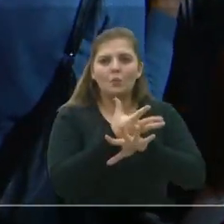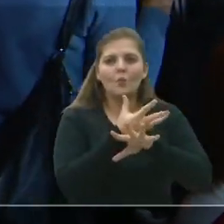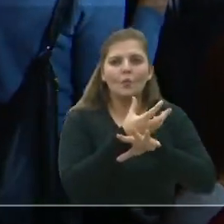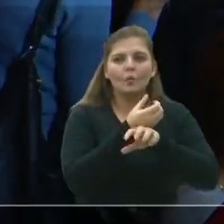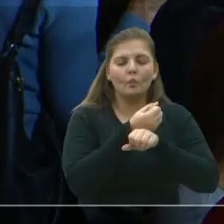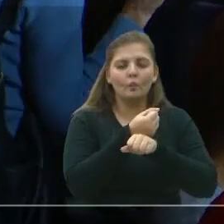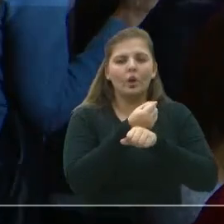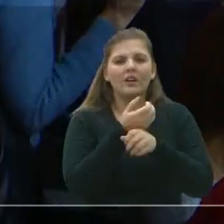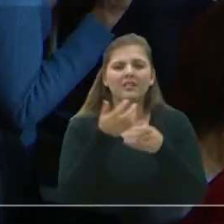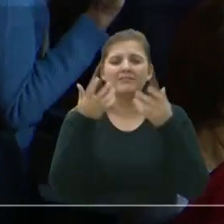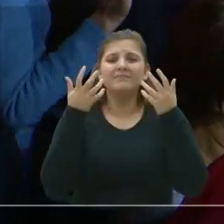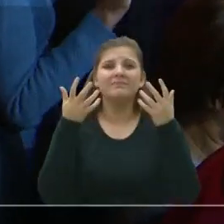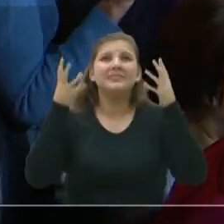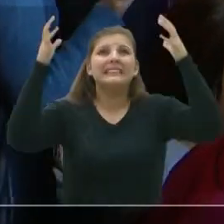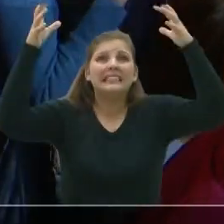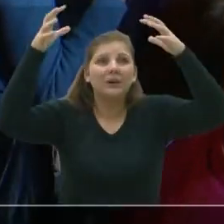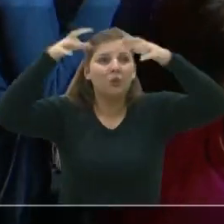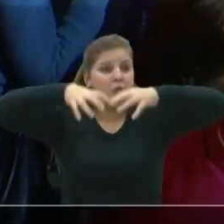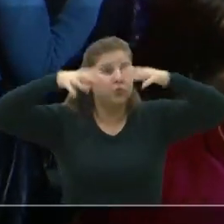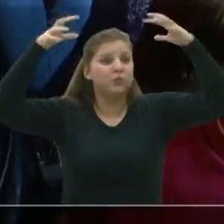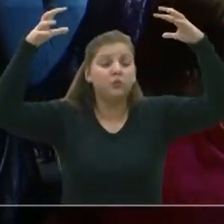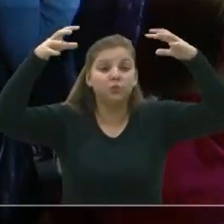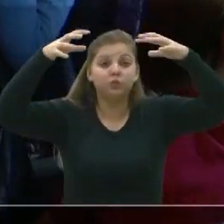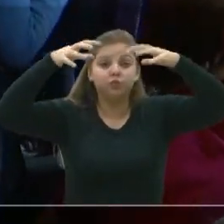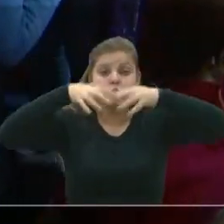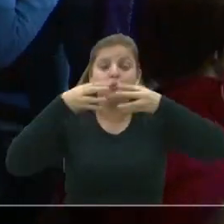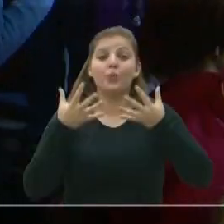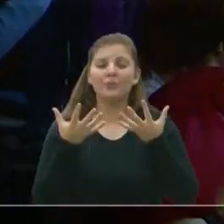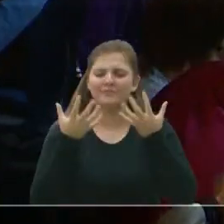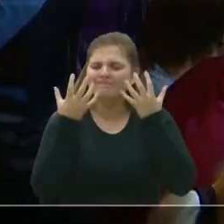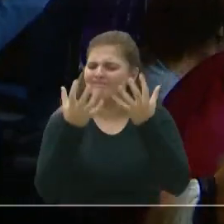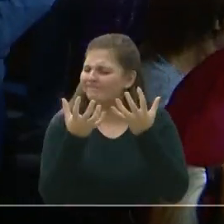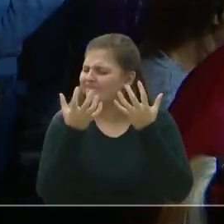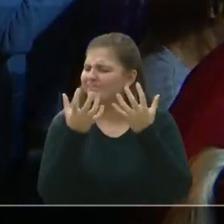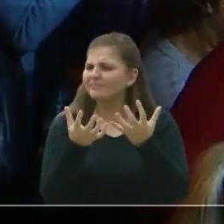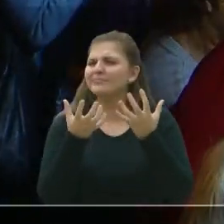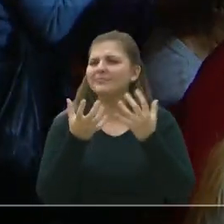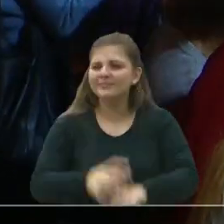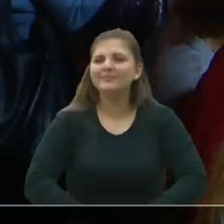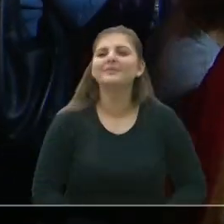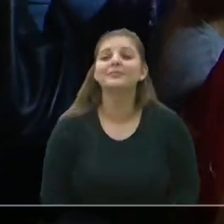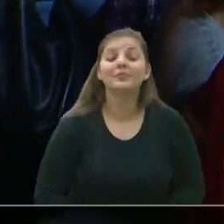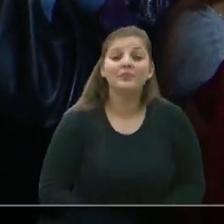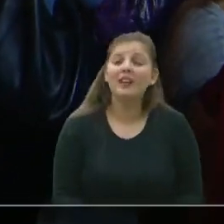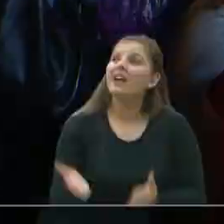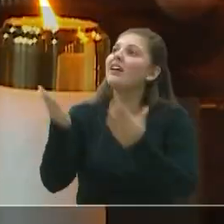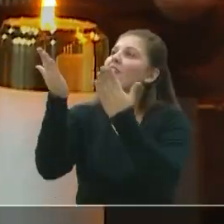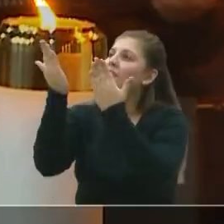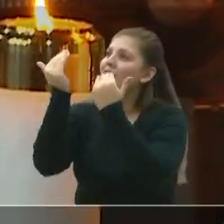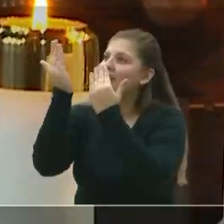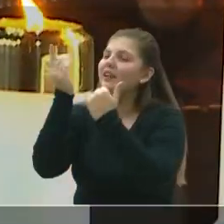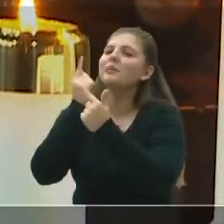terra seca anseia pela chuva.